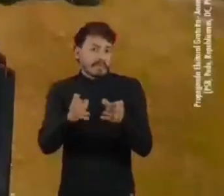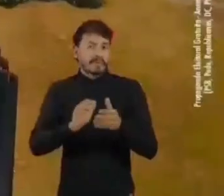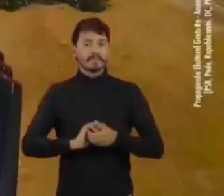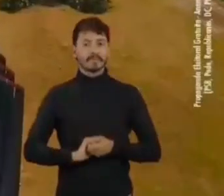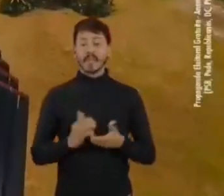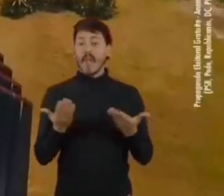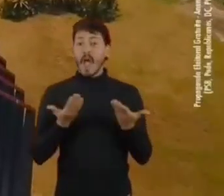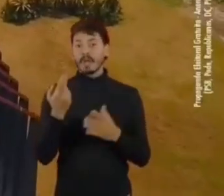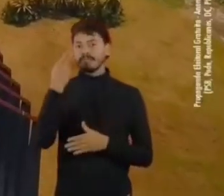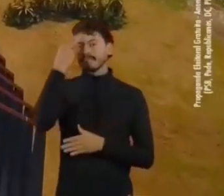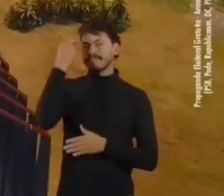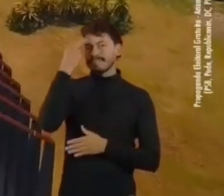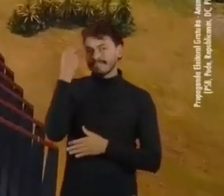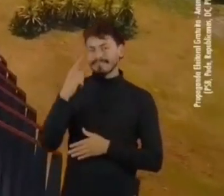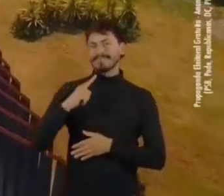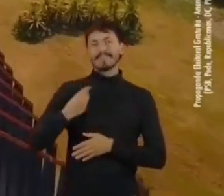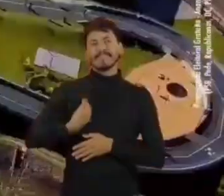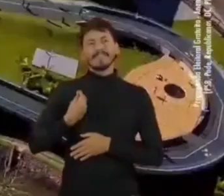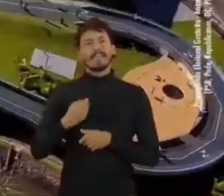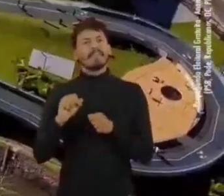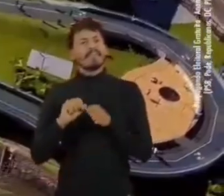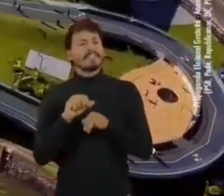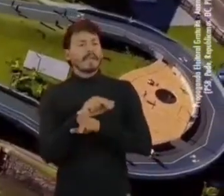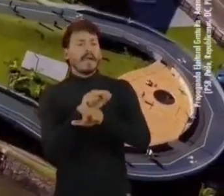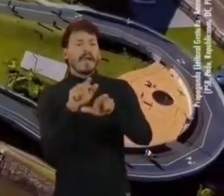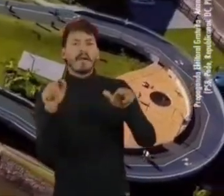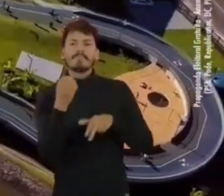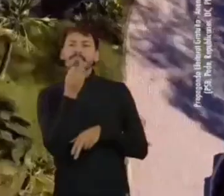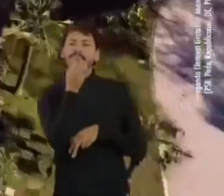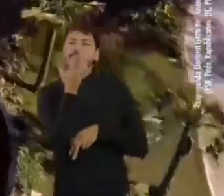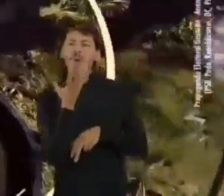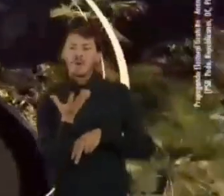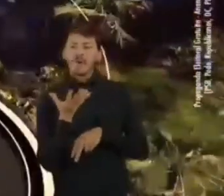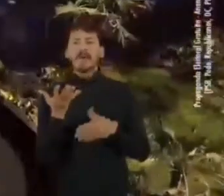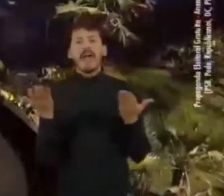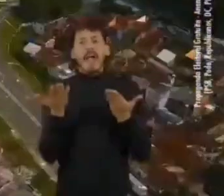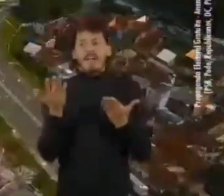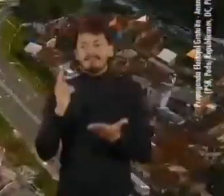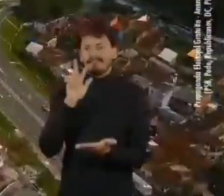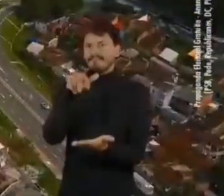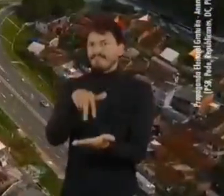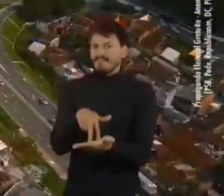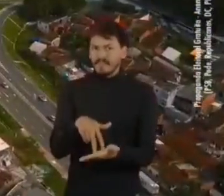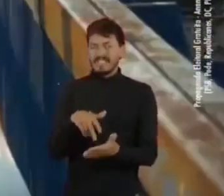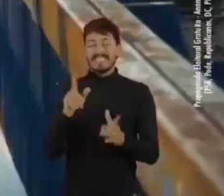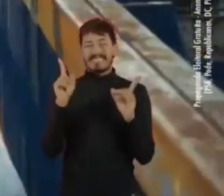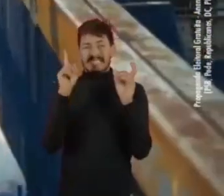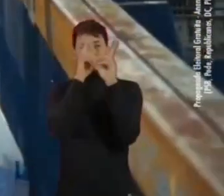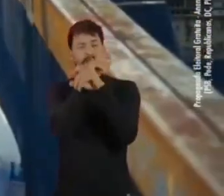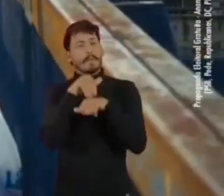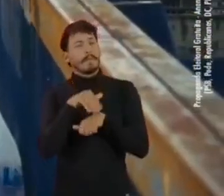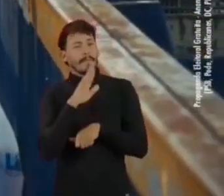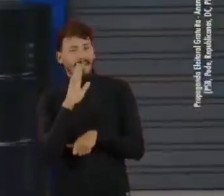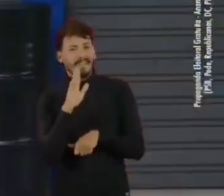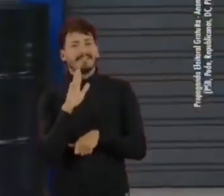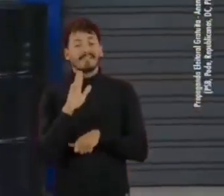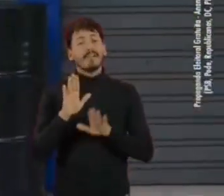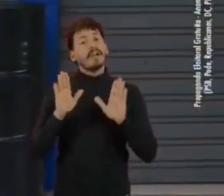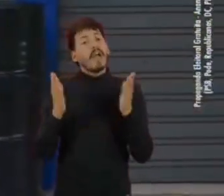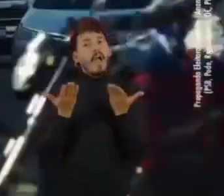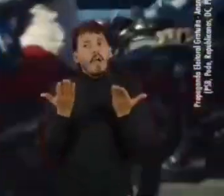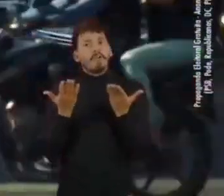né? E agora o doutor Daniel tá fazendo tanta coisa boa pela gente. Porque quando eu cheguei aqui, era mais difícil, sabe, a